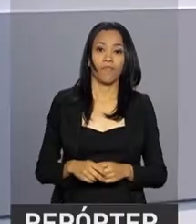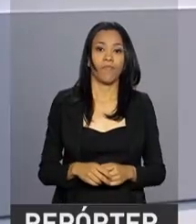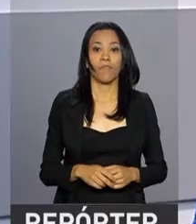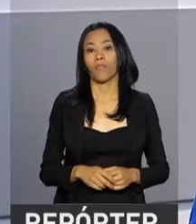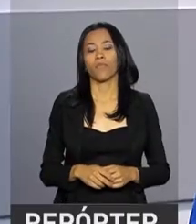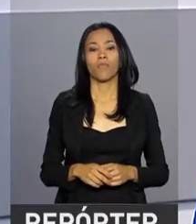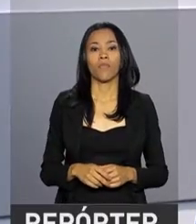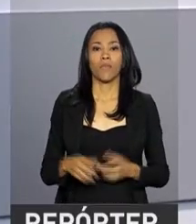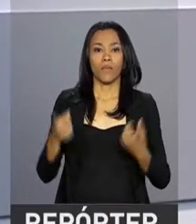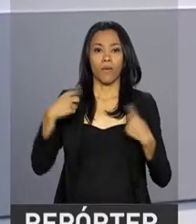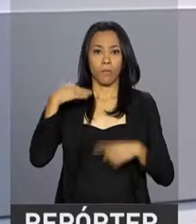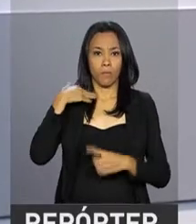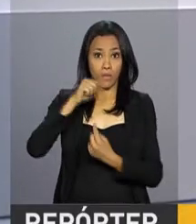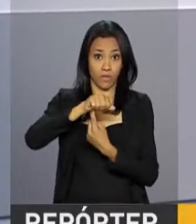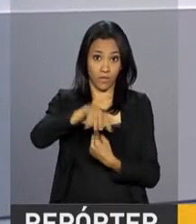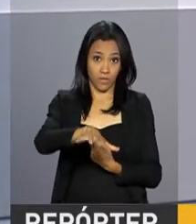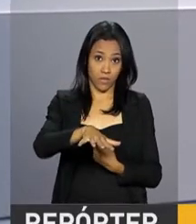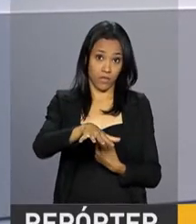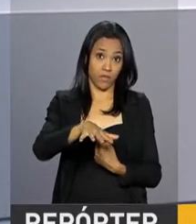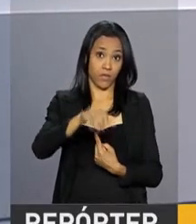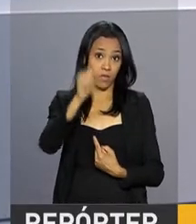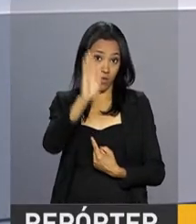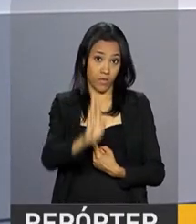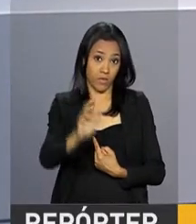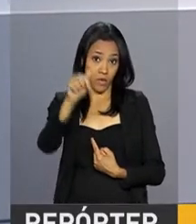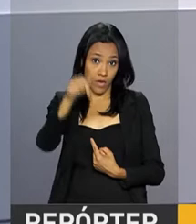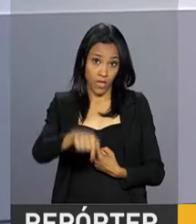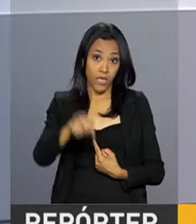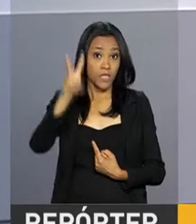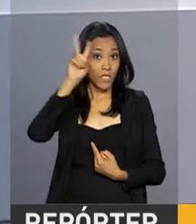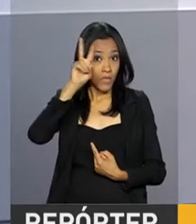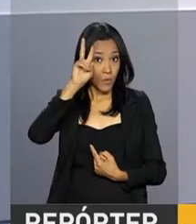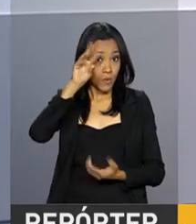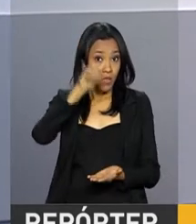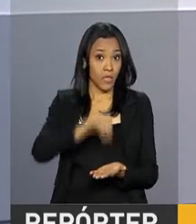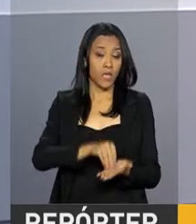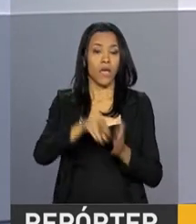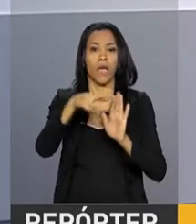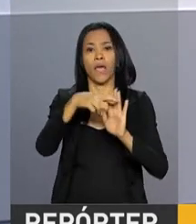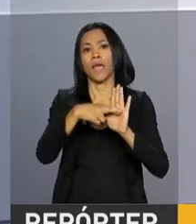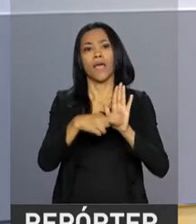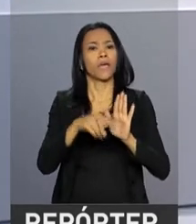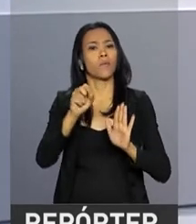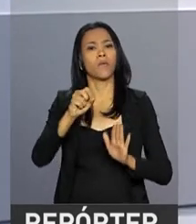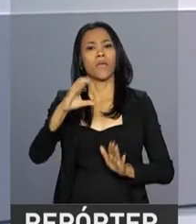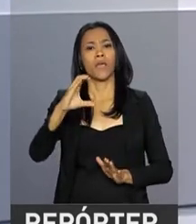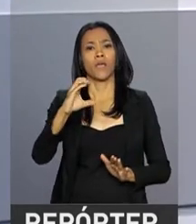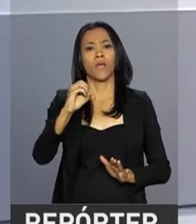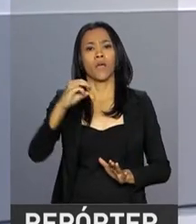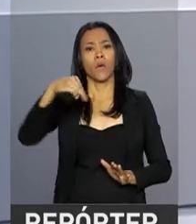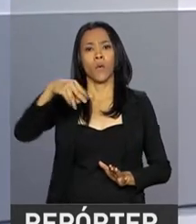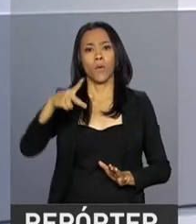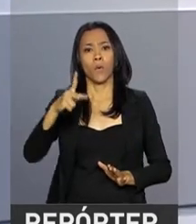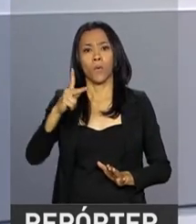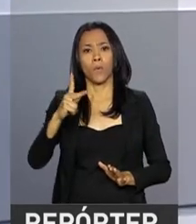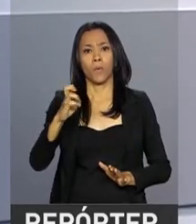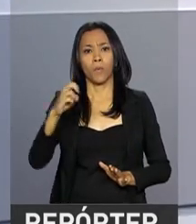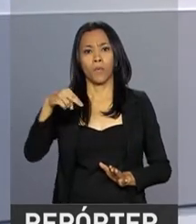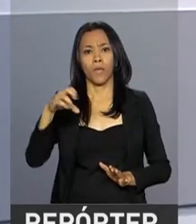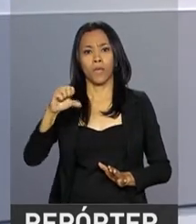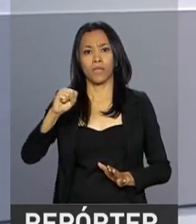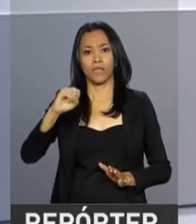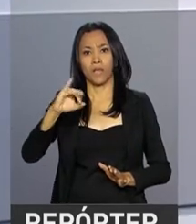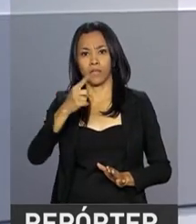o banco central do brasil publicou nesta segunda feira norma que altera a compensação de cheques pelas novas regras a